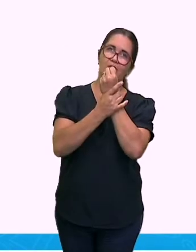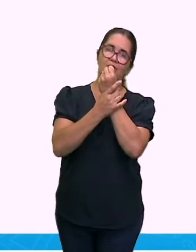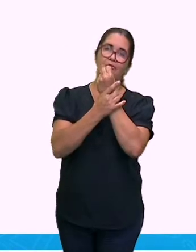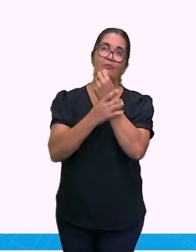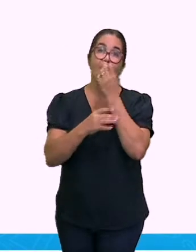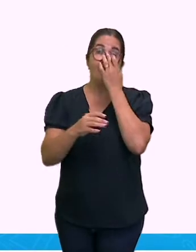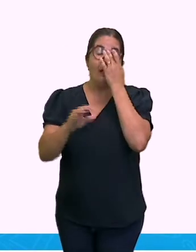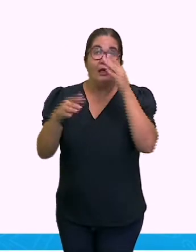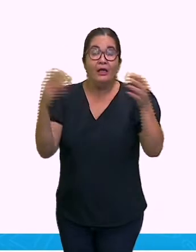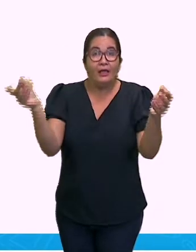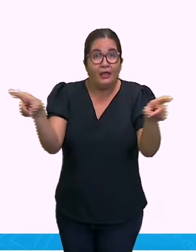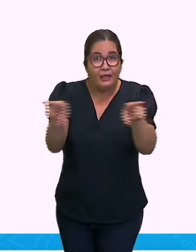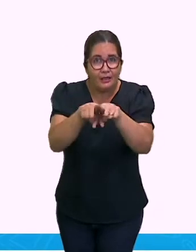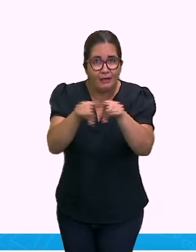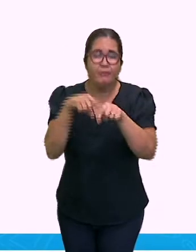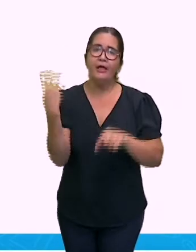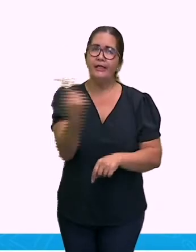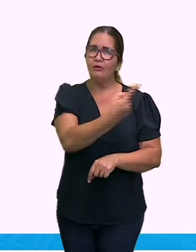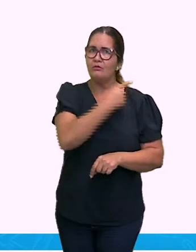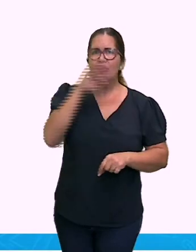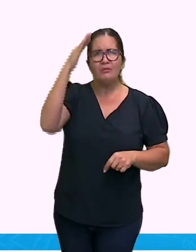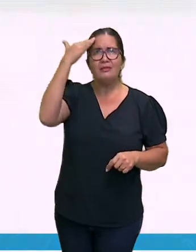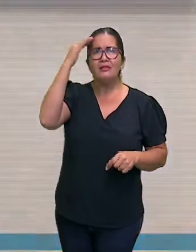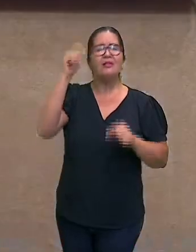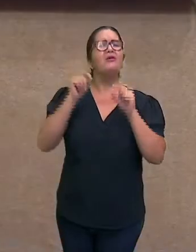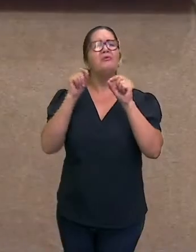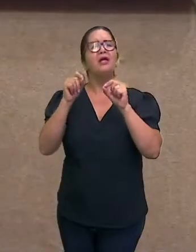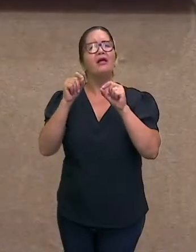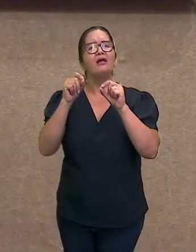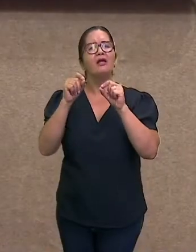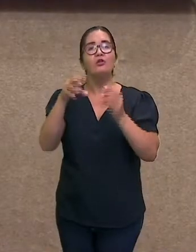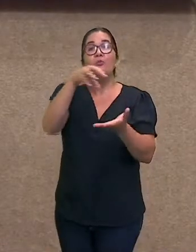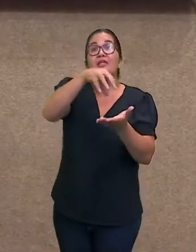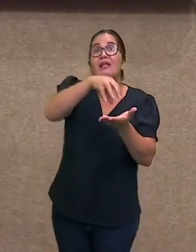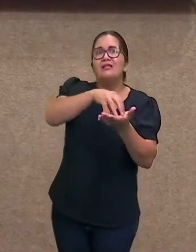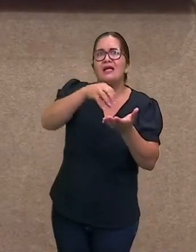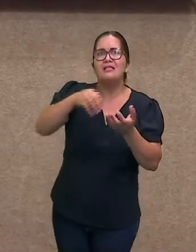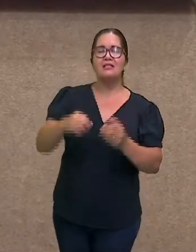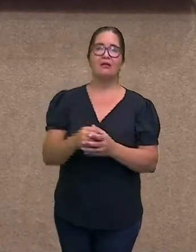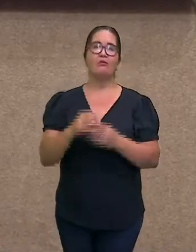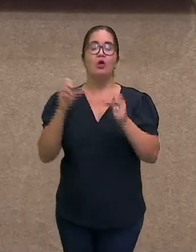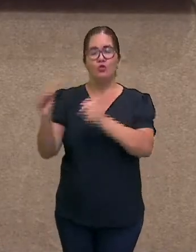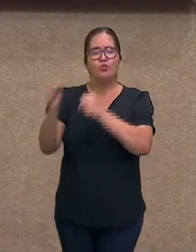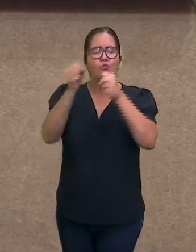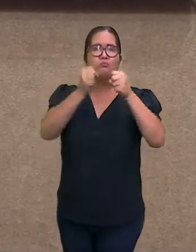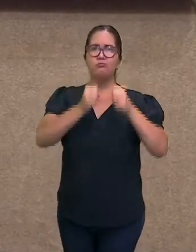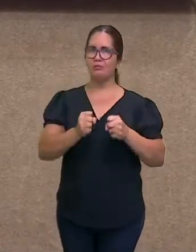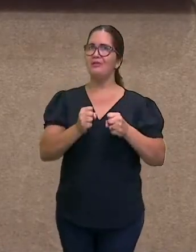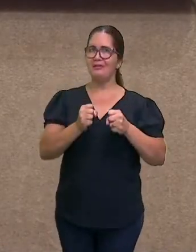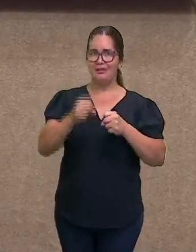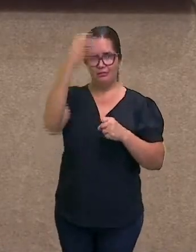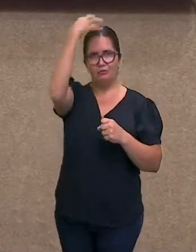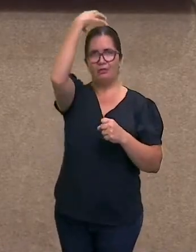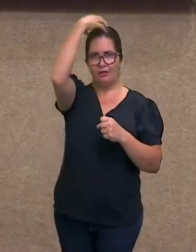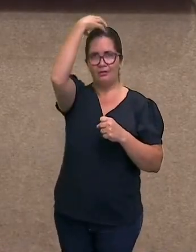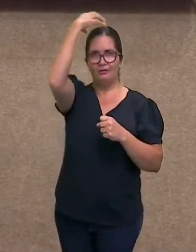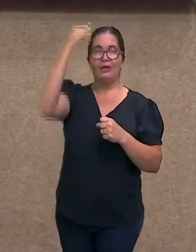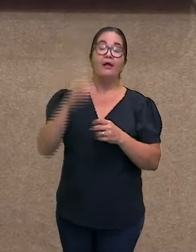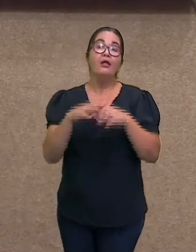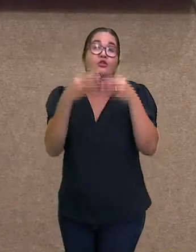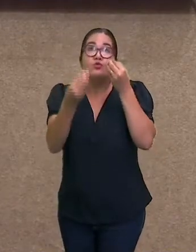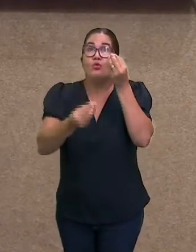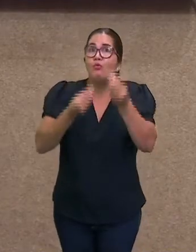Podemos também entender o processo de centralização política, comandada pelos reis.